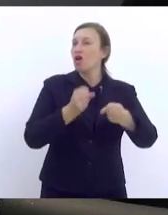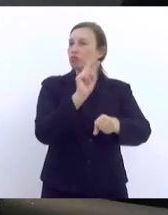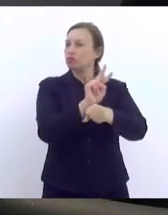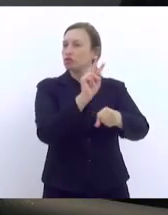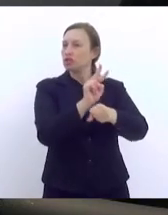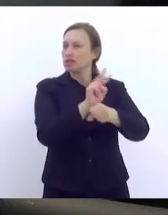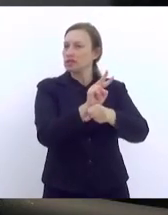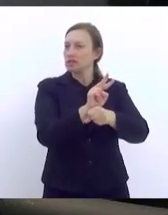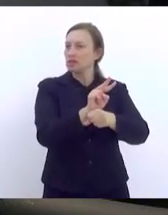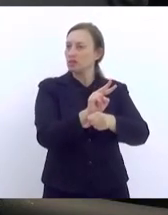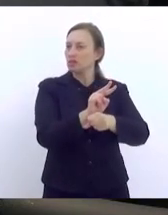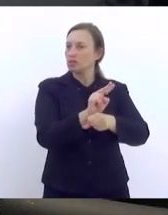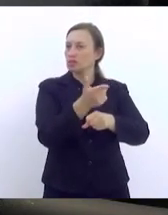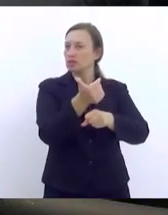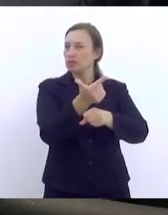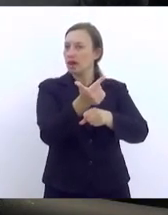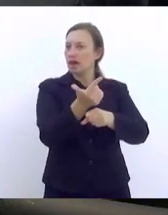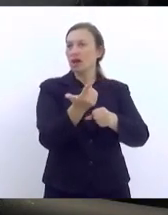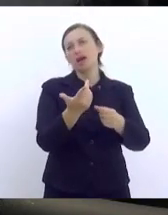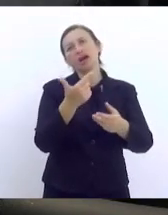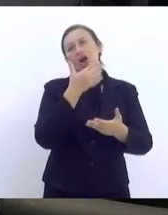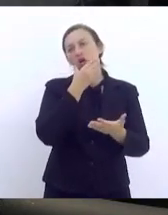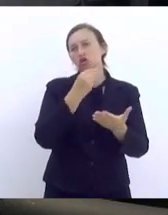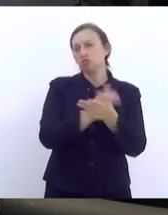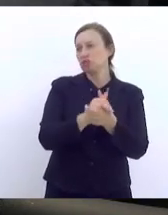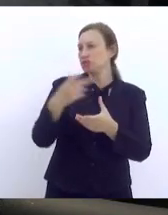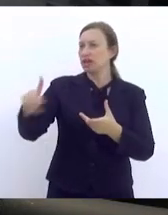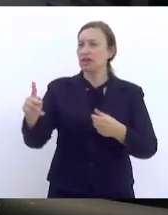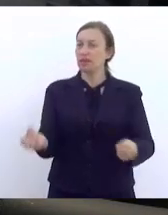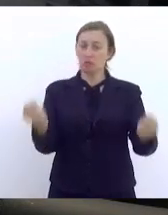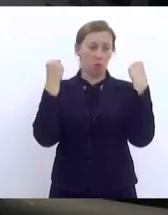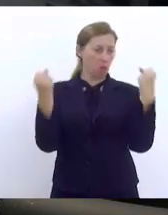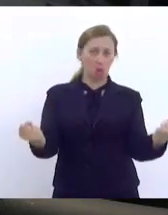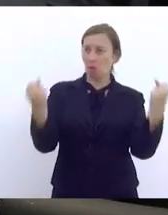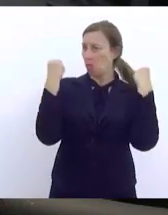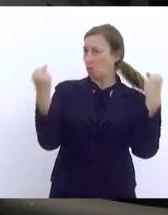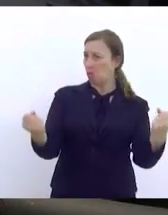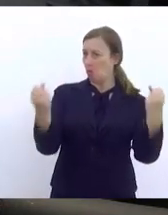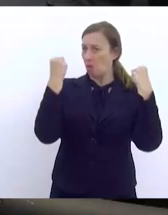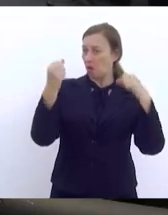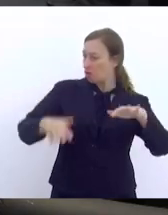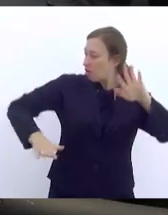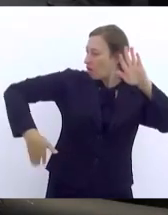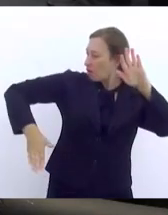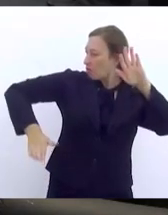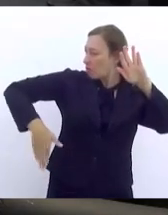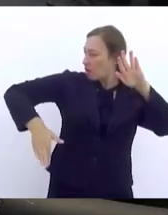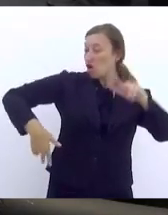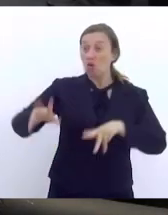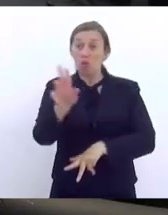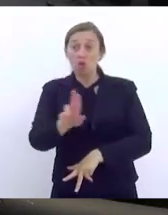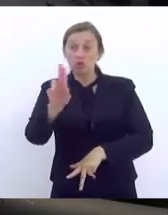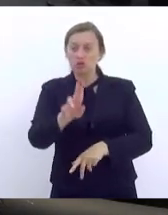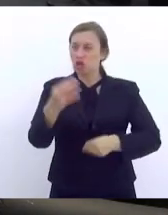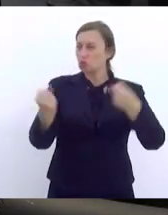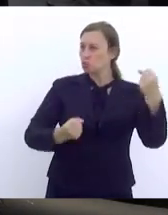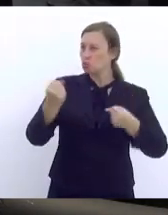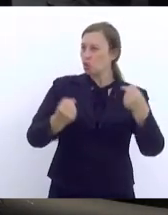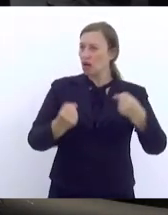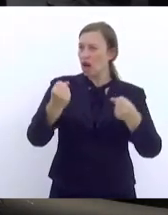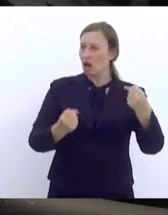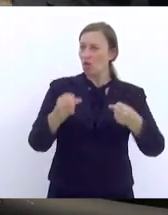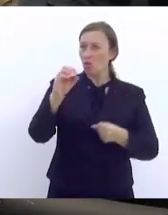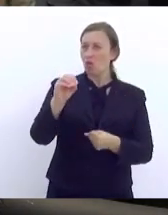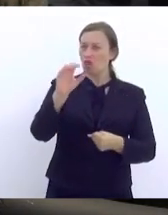com giroflex é o marido da secretária para ir à academia para praia usando o carro oficial blindado